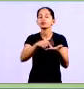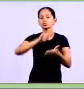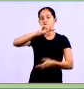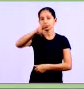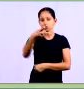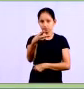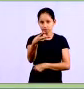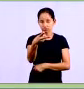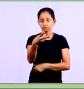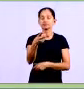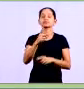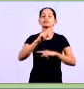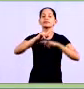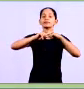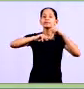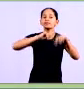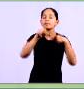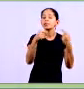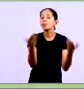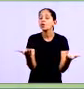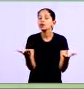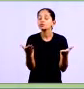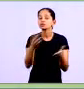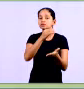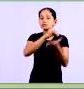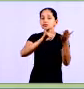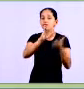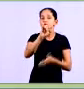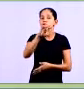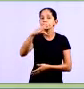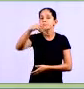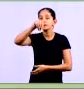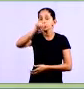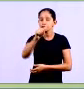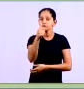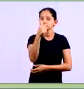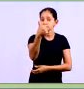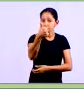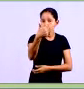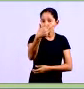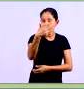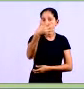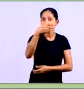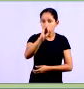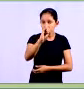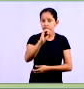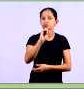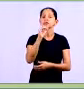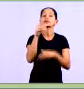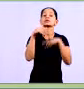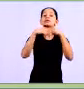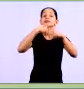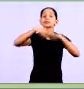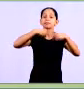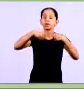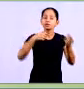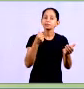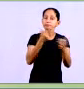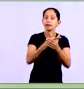R$2.000. ICMS destacado em nota, R$140. ICMS pago em trânsito, no